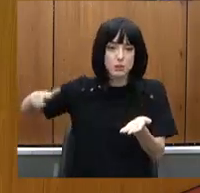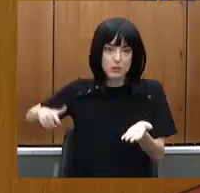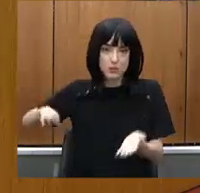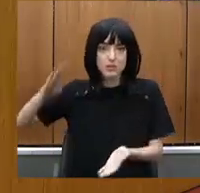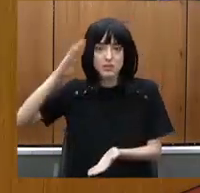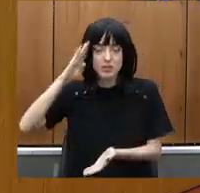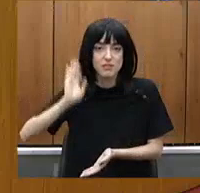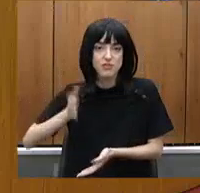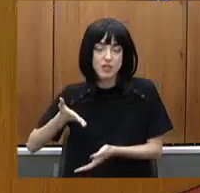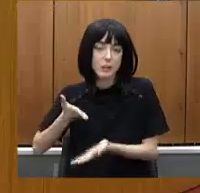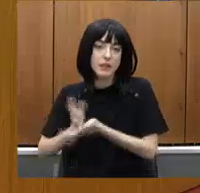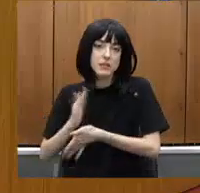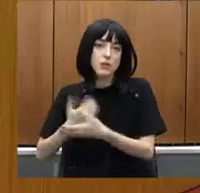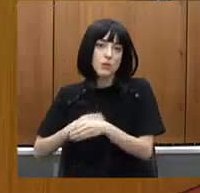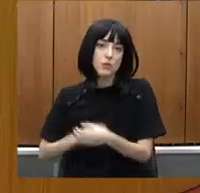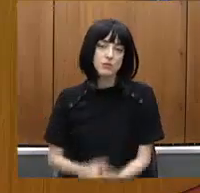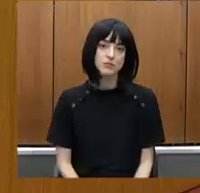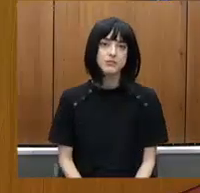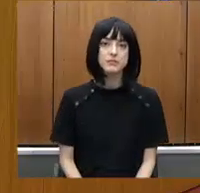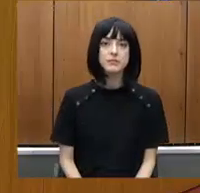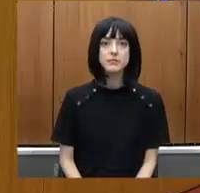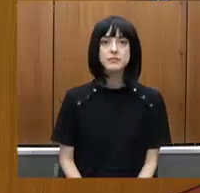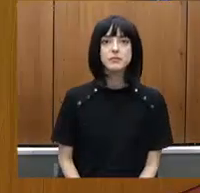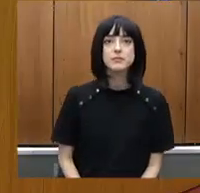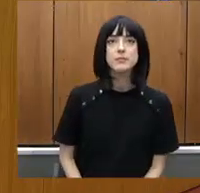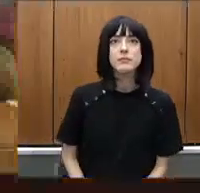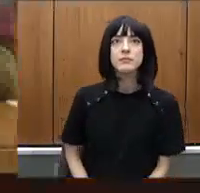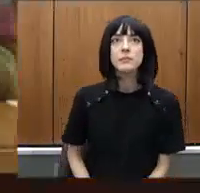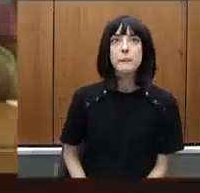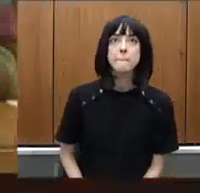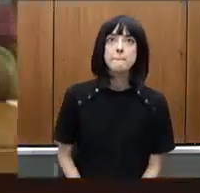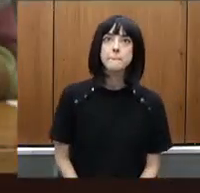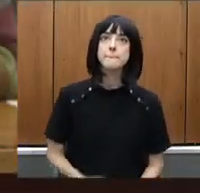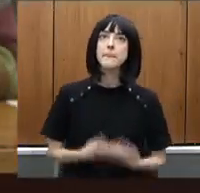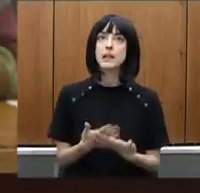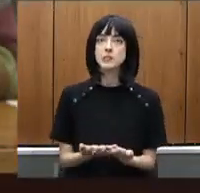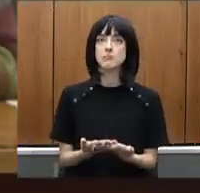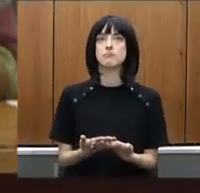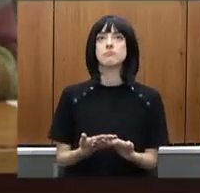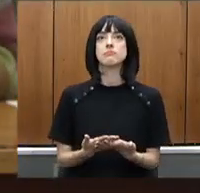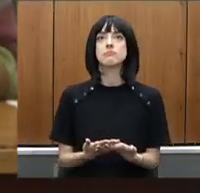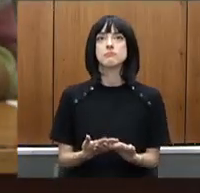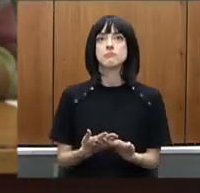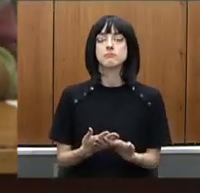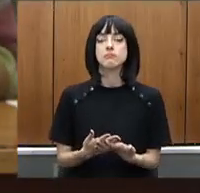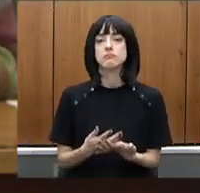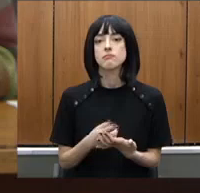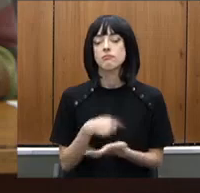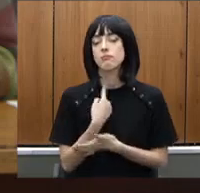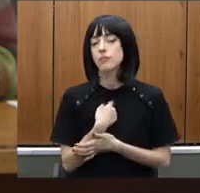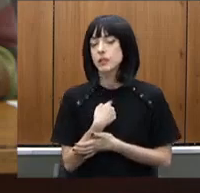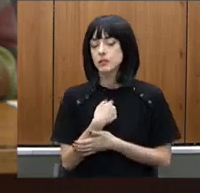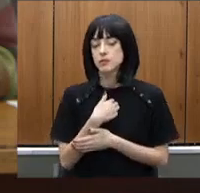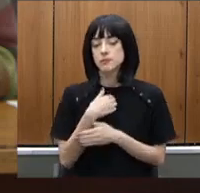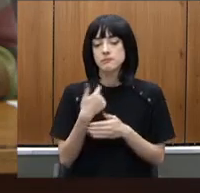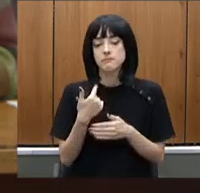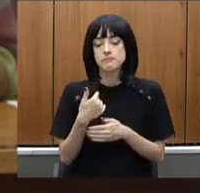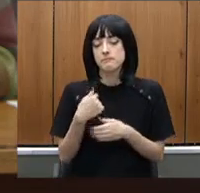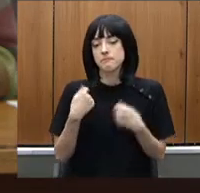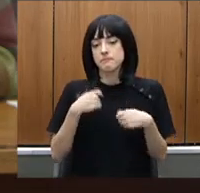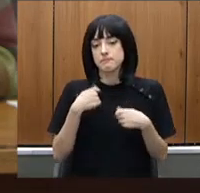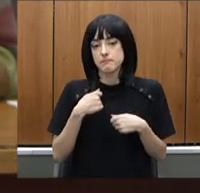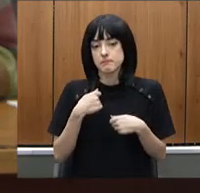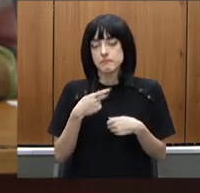eu só conheço a gente sabe gente é bem sincero né E a questão Nossa é a coisa pública a gente